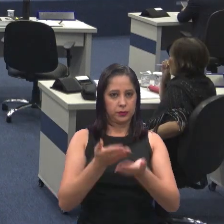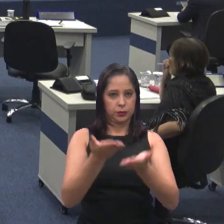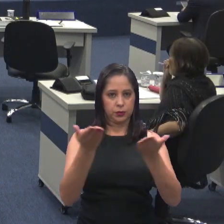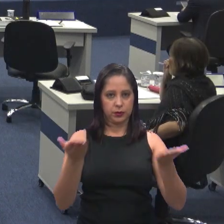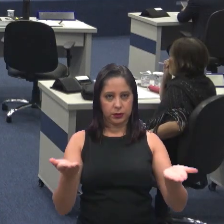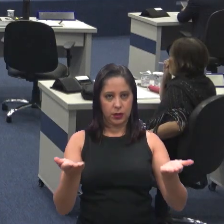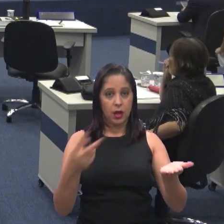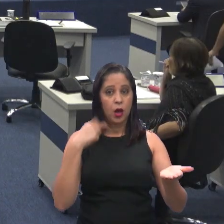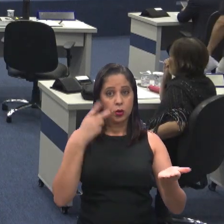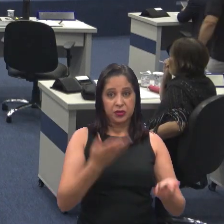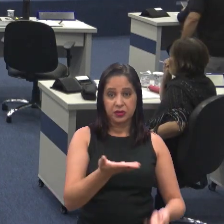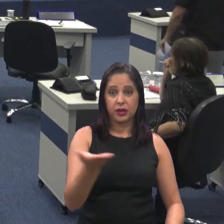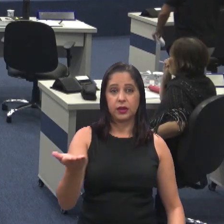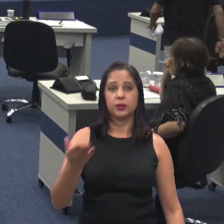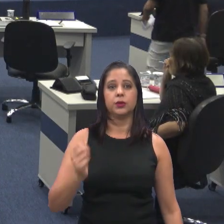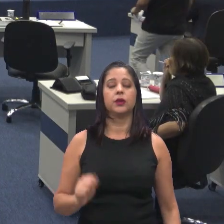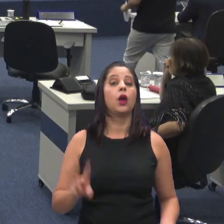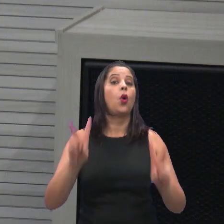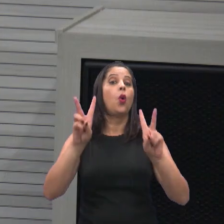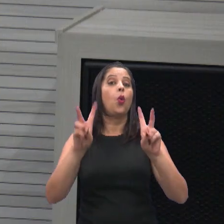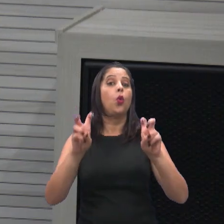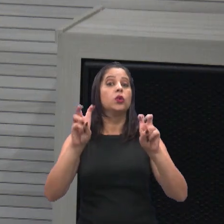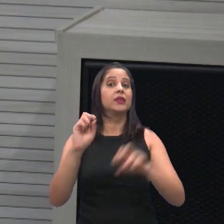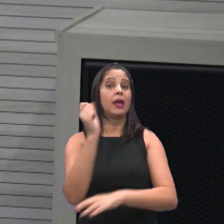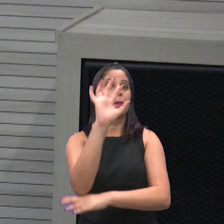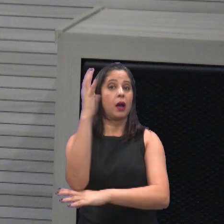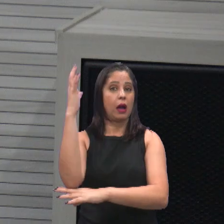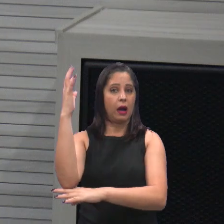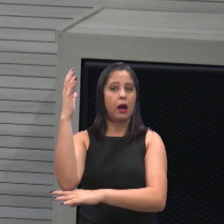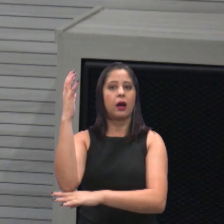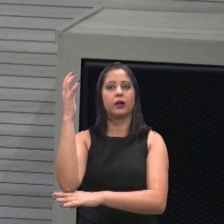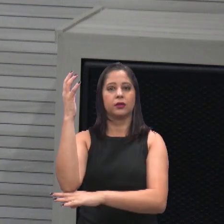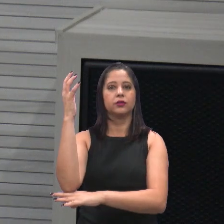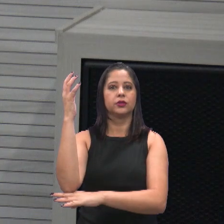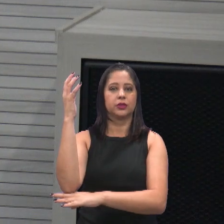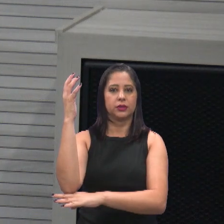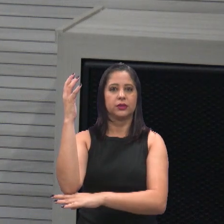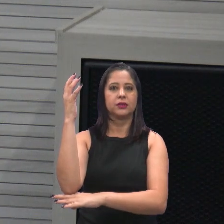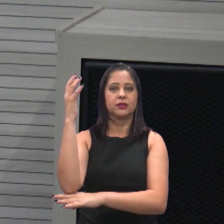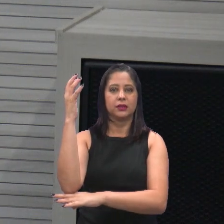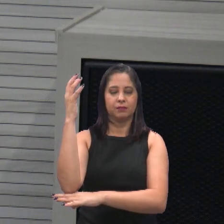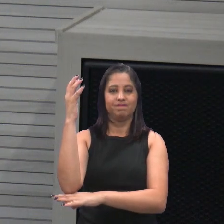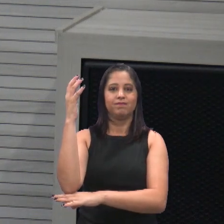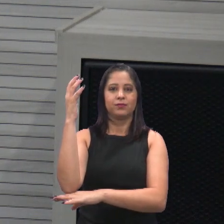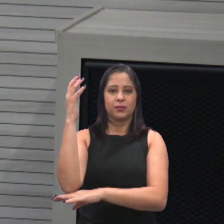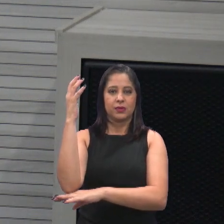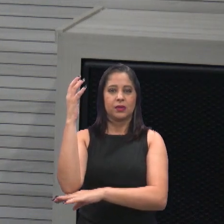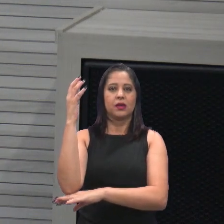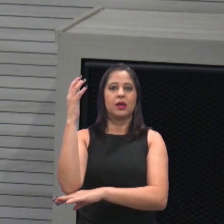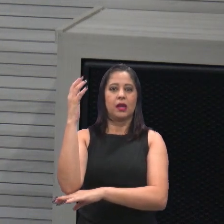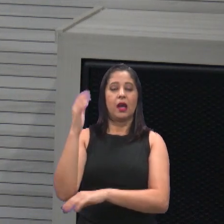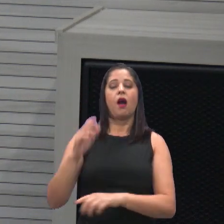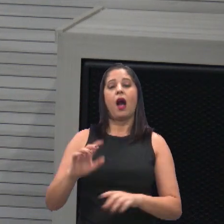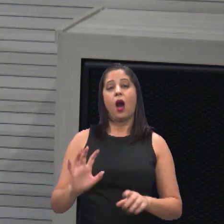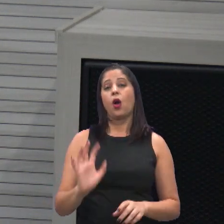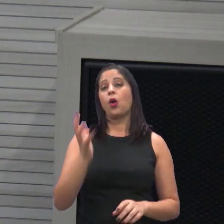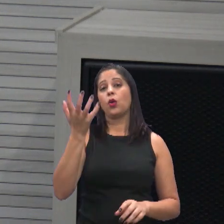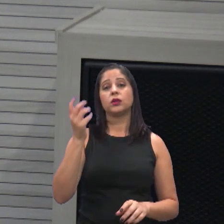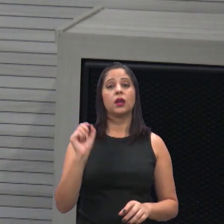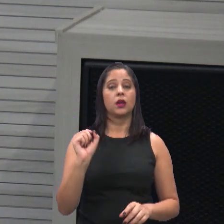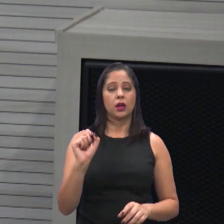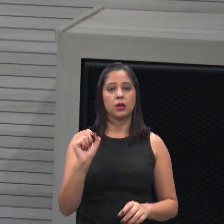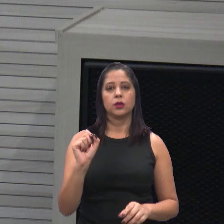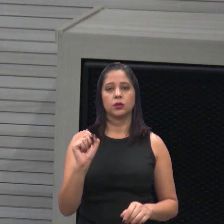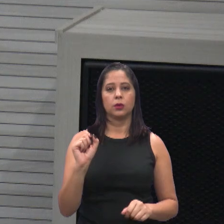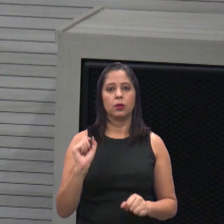novos vereadores, a questão das árvores, eu acho que todos os vereadores aqui, é uma das maiores demandas que a gente tem em gabinete também. Lembrando